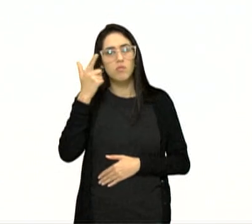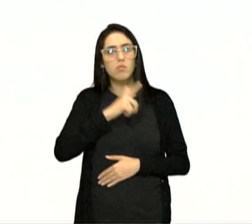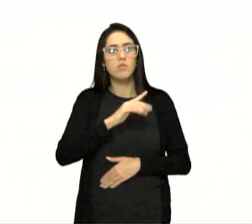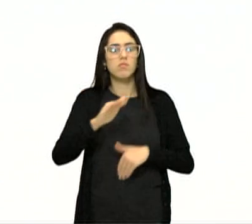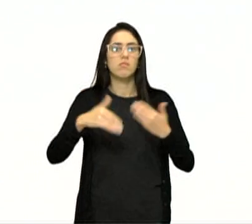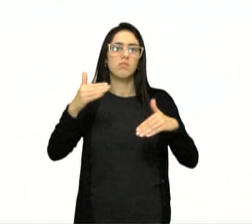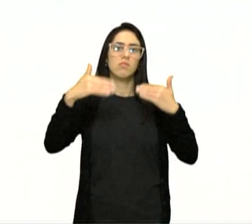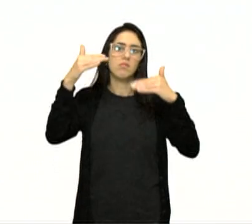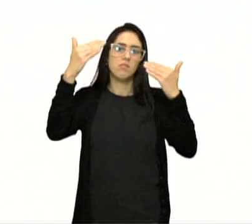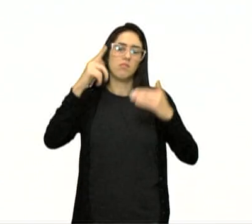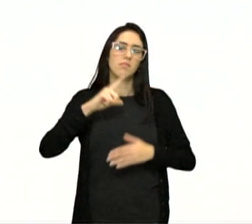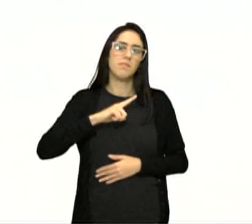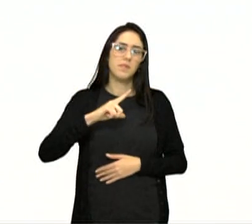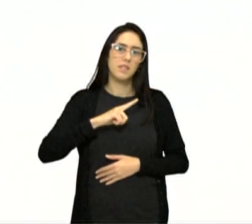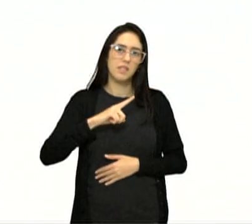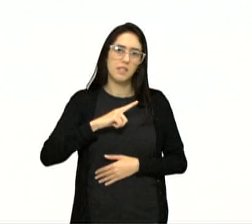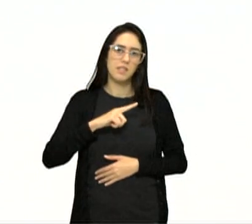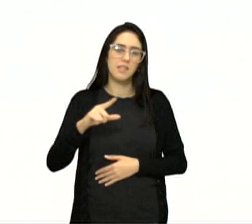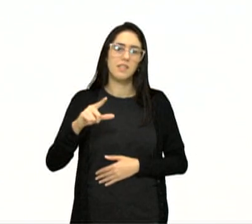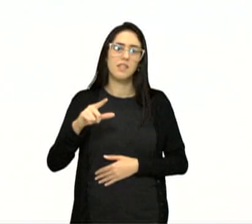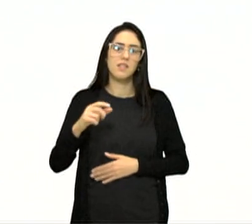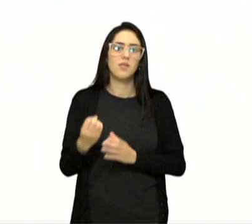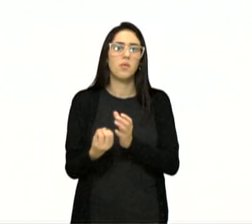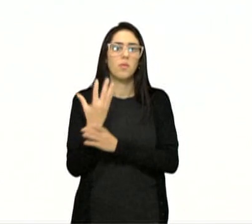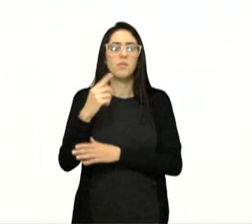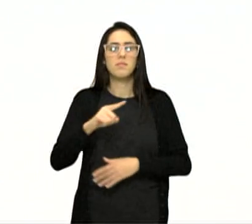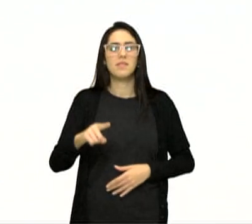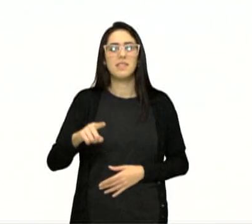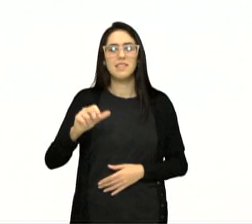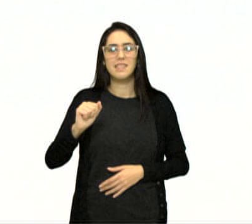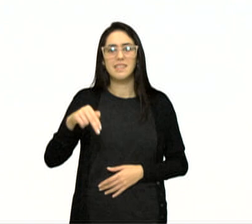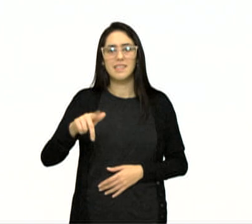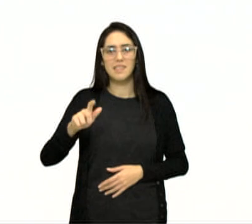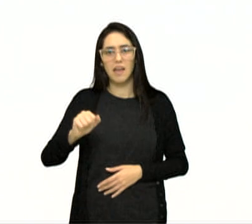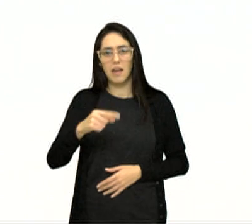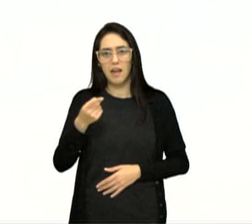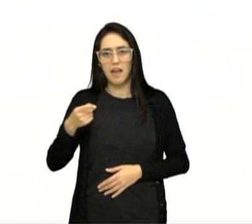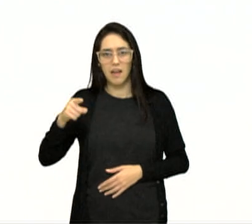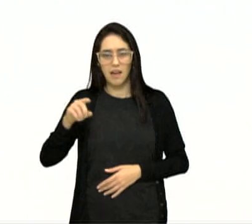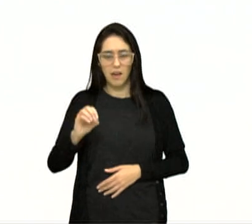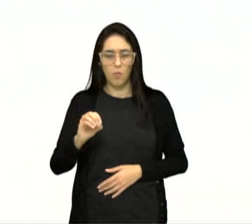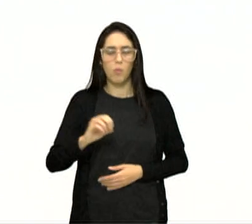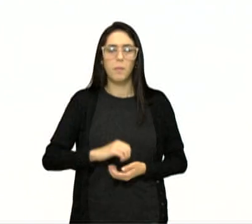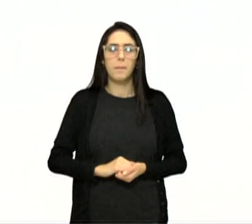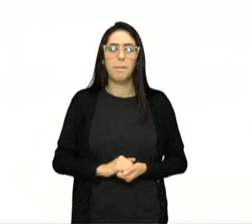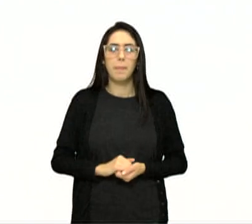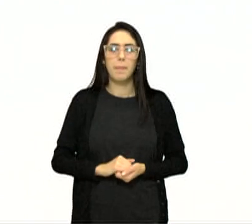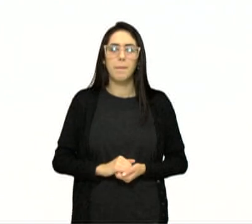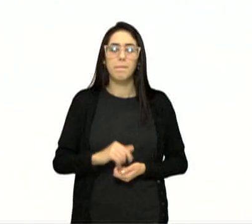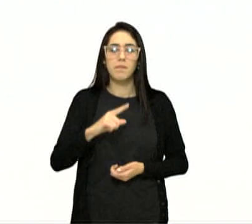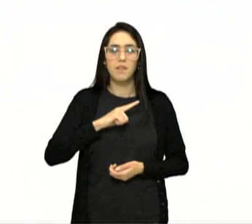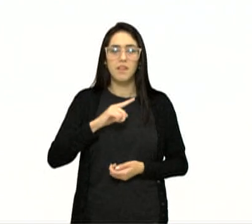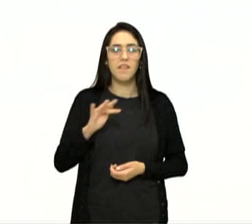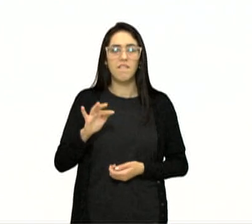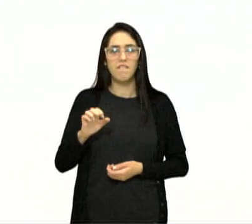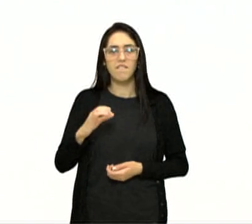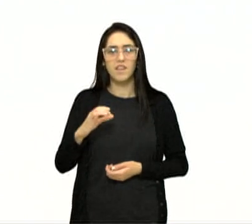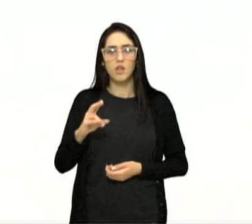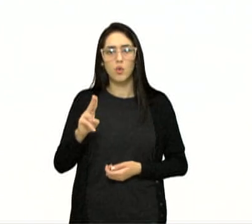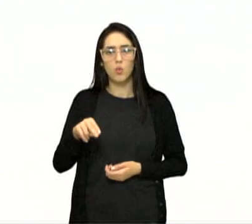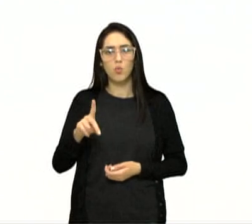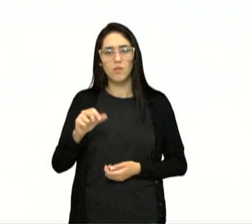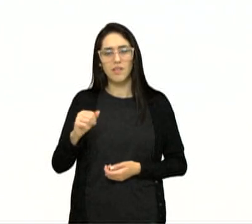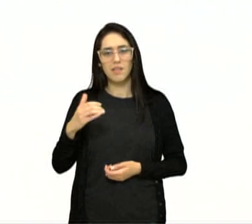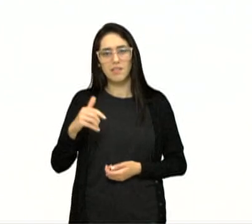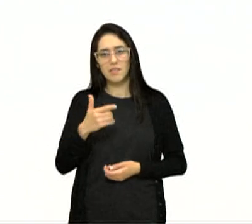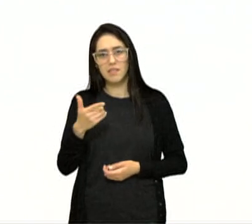desenvolver, gerando aqui um zangão. E naquele outro processinho tradicional, a fecundação pelo espermatozoide